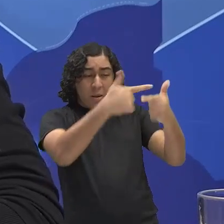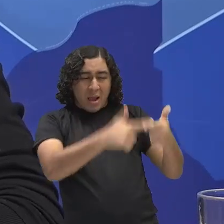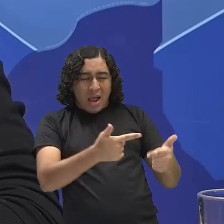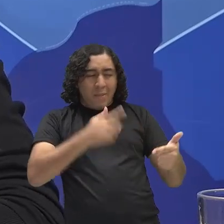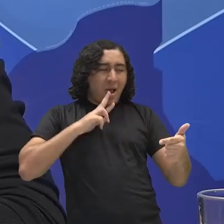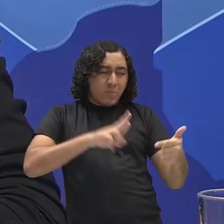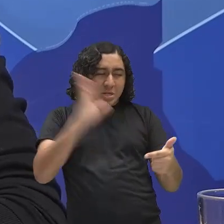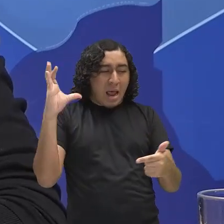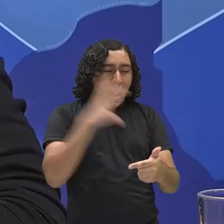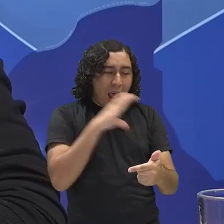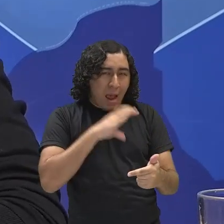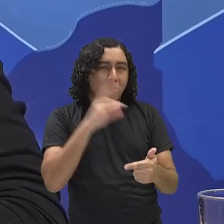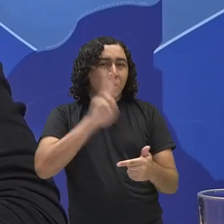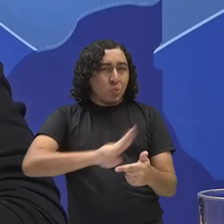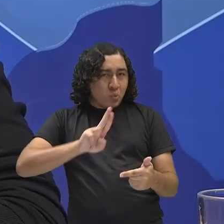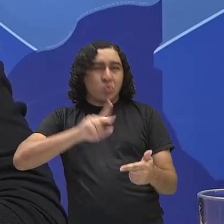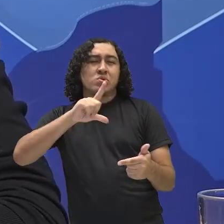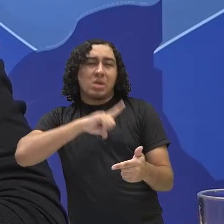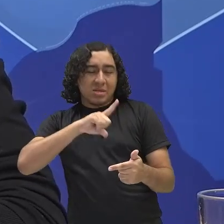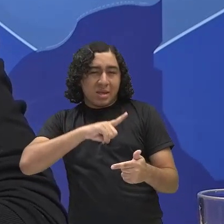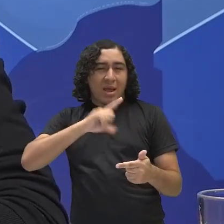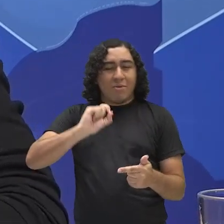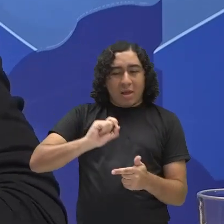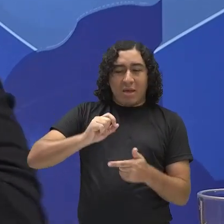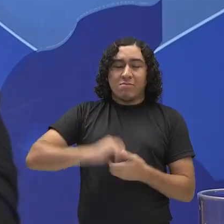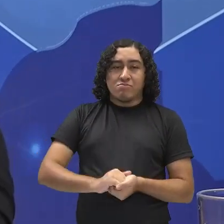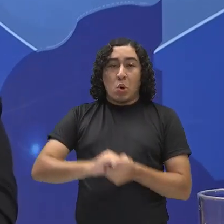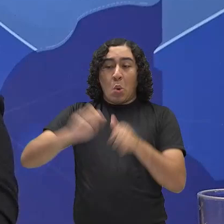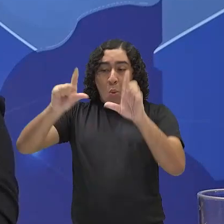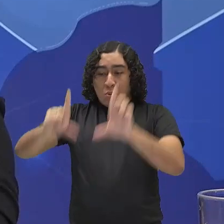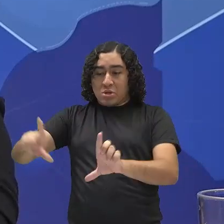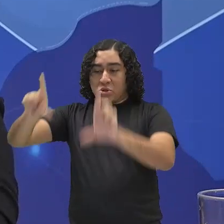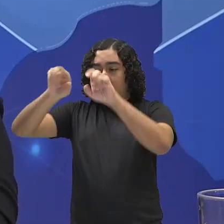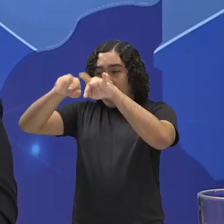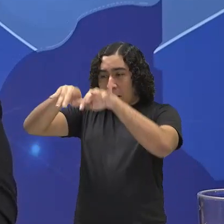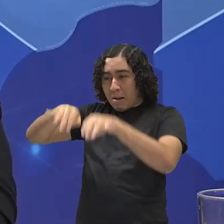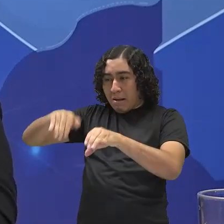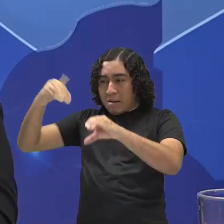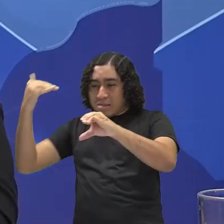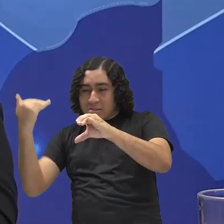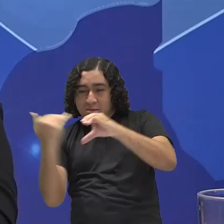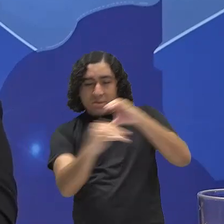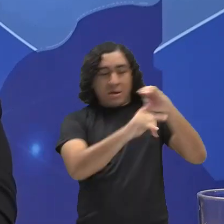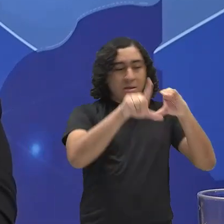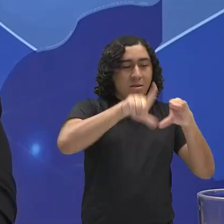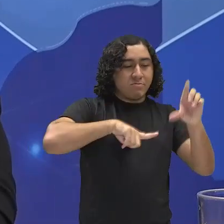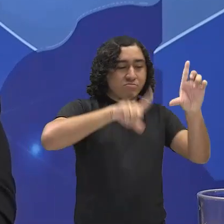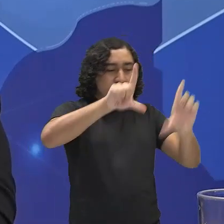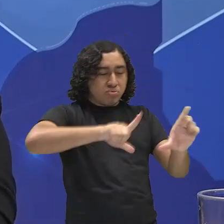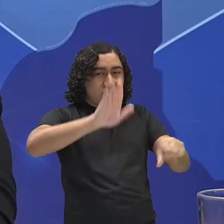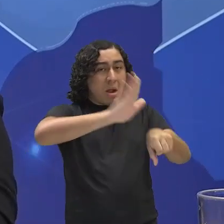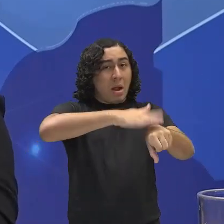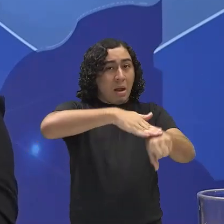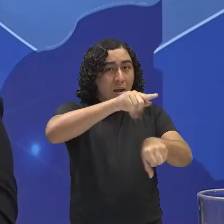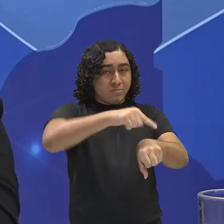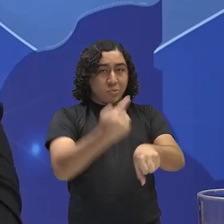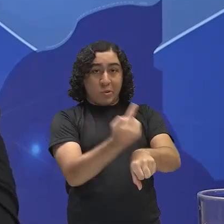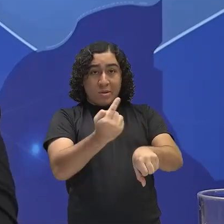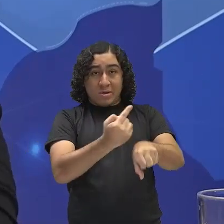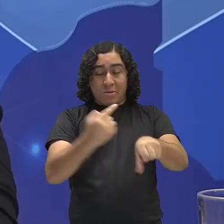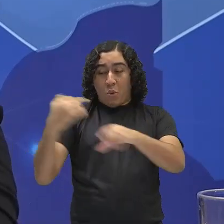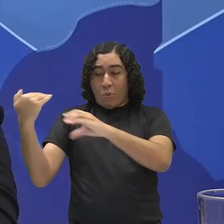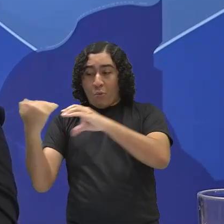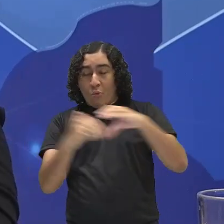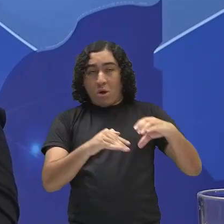eles remotamente, aplicando comandos remotos, ou também fazendo um acesso remoto na sua máquina,